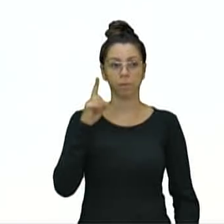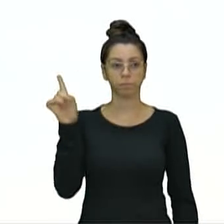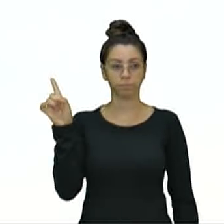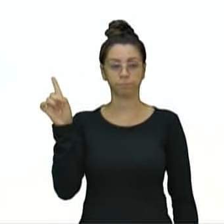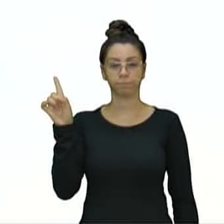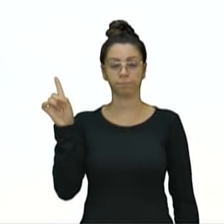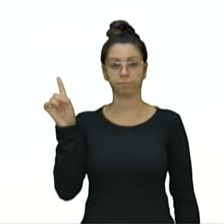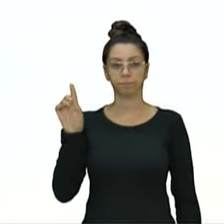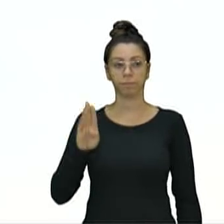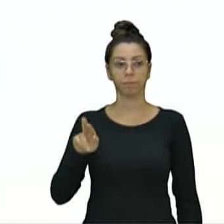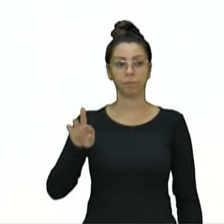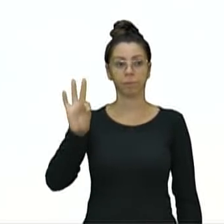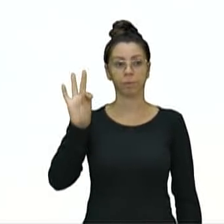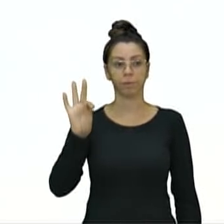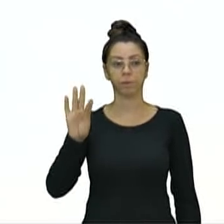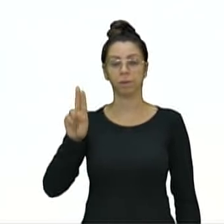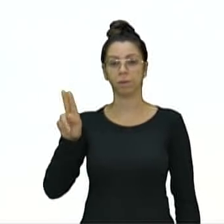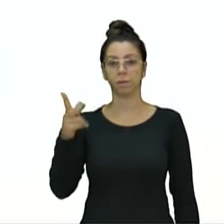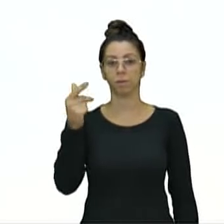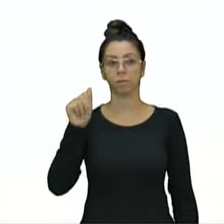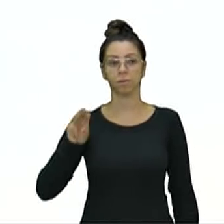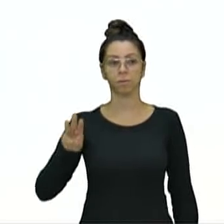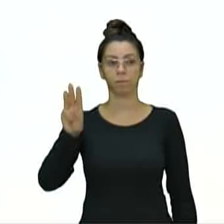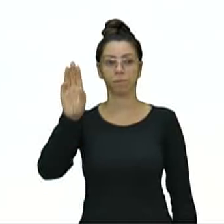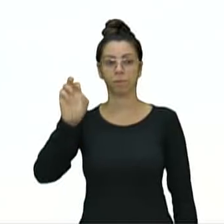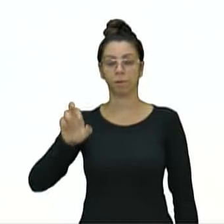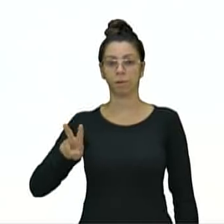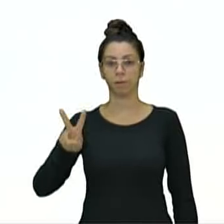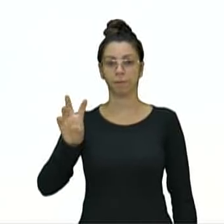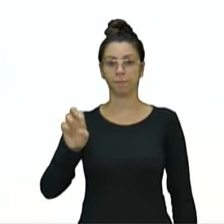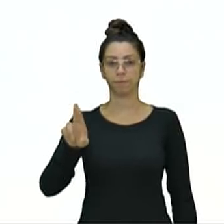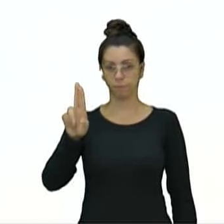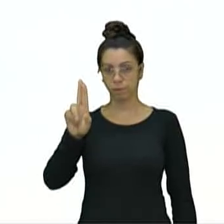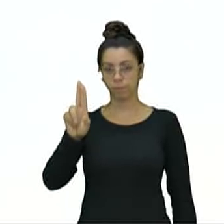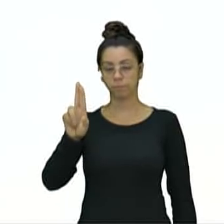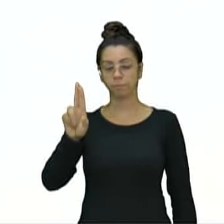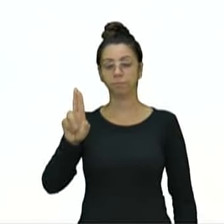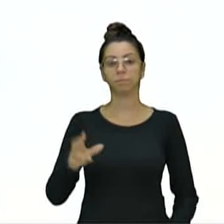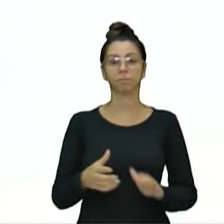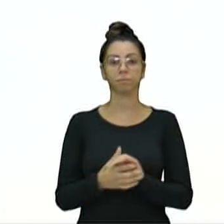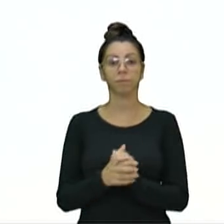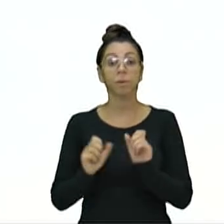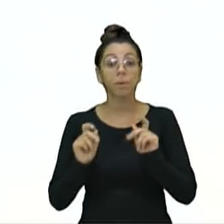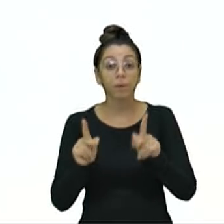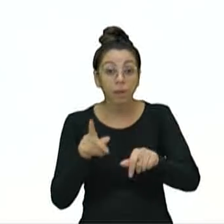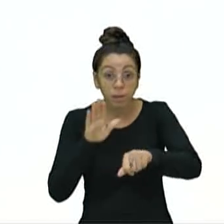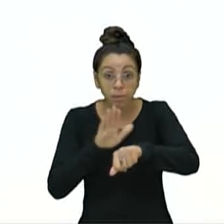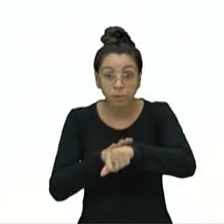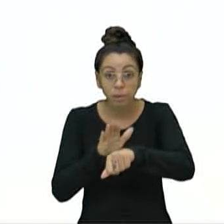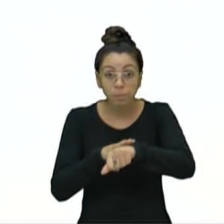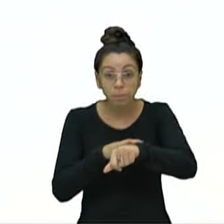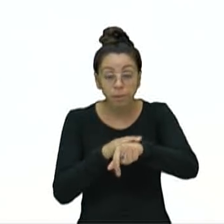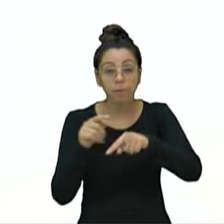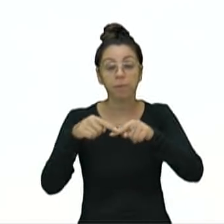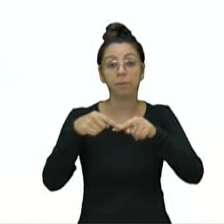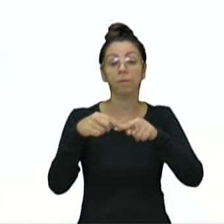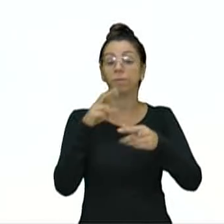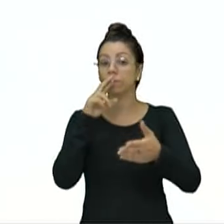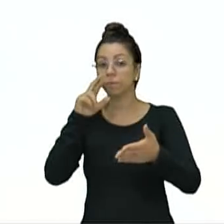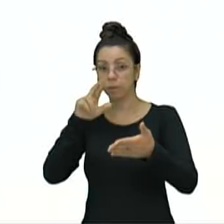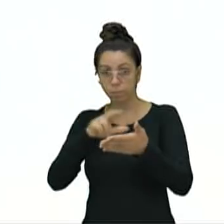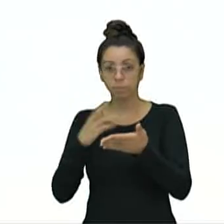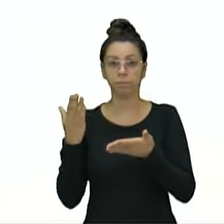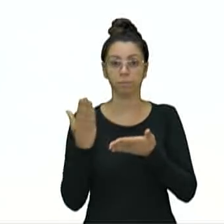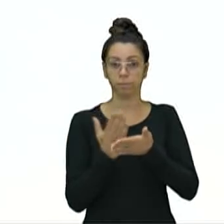however. Connect two sentences with similar ideas. Ok? Vou dar um tempinho para vocês vão responder